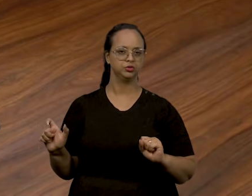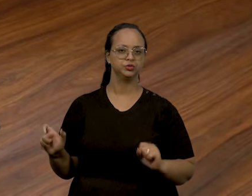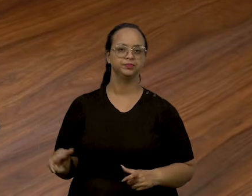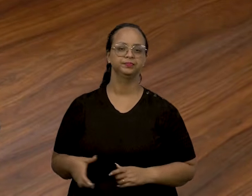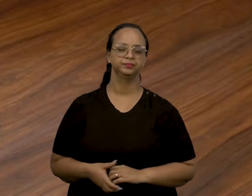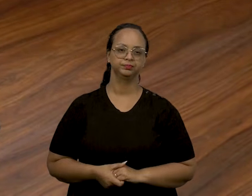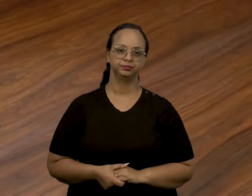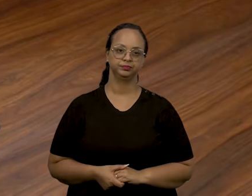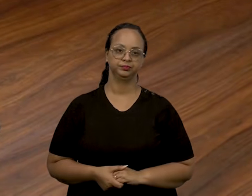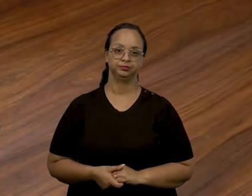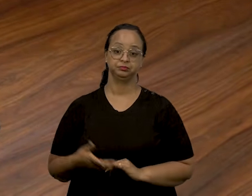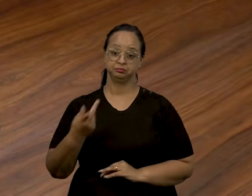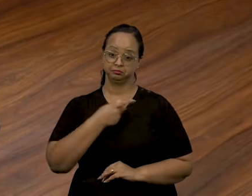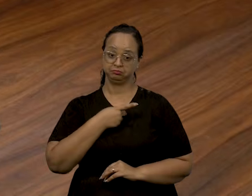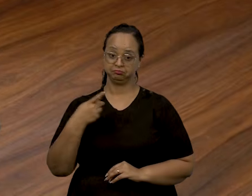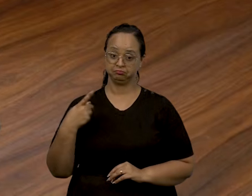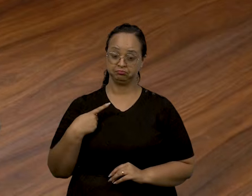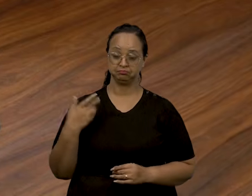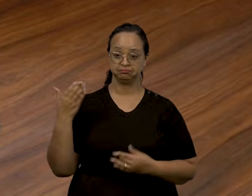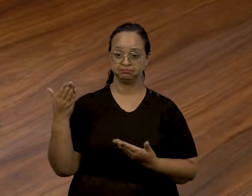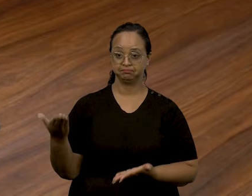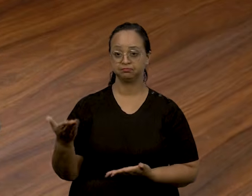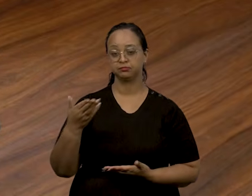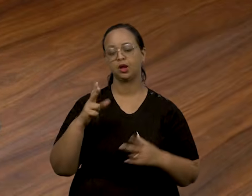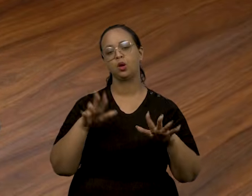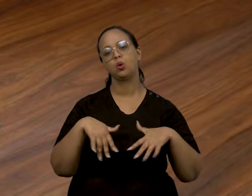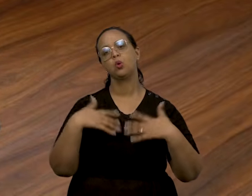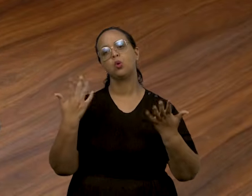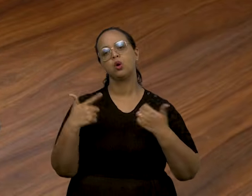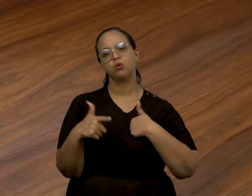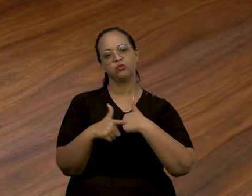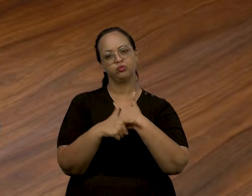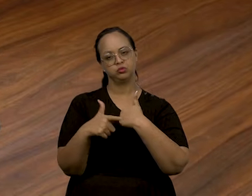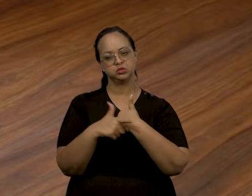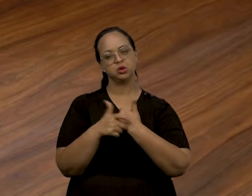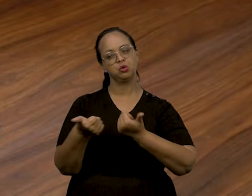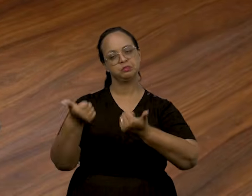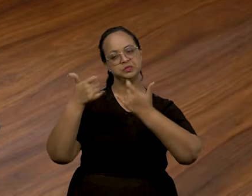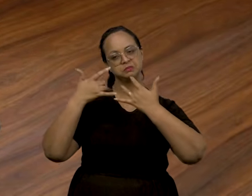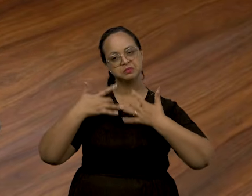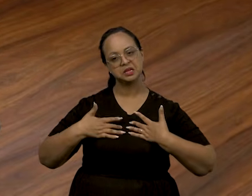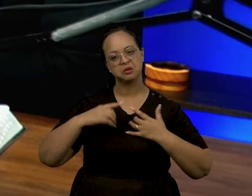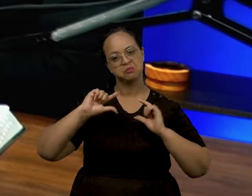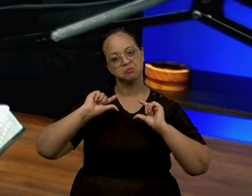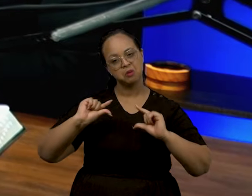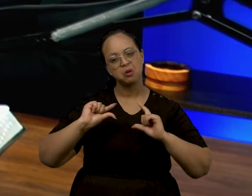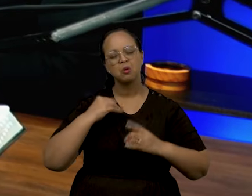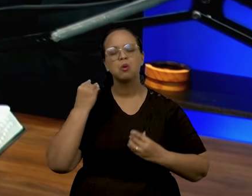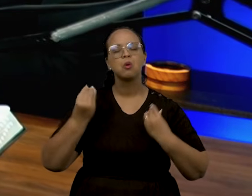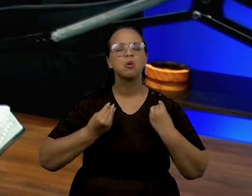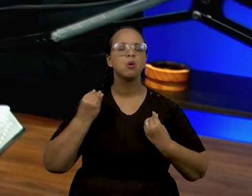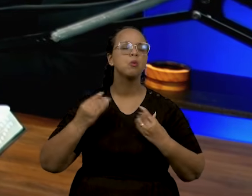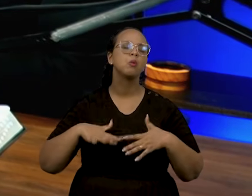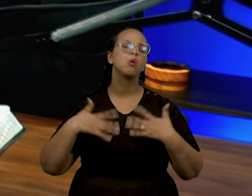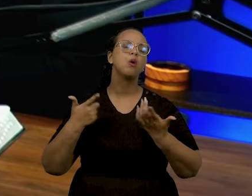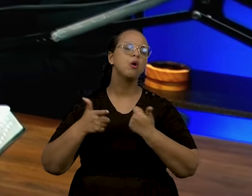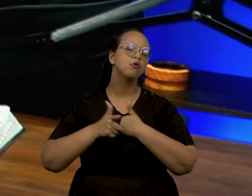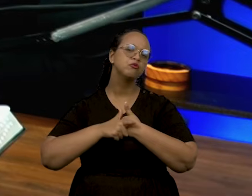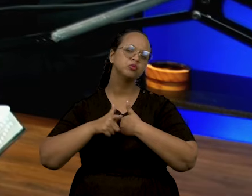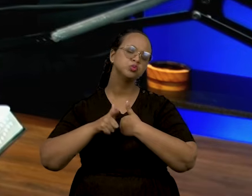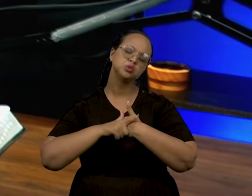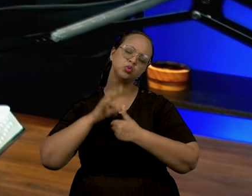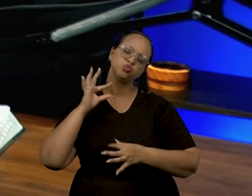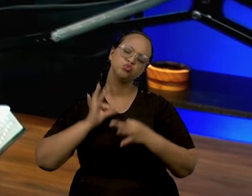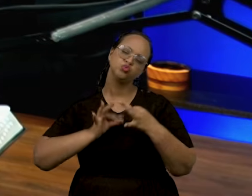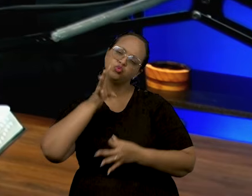de julgar. Como é que está relacionado hoje tecnicamente isso aí? Amém. A primeira coisa que a gente precisa